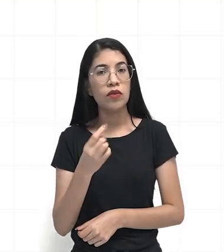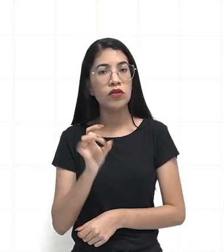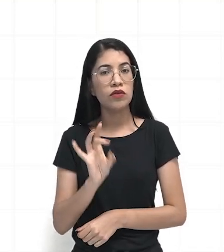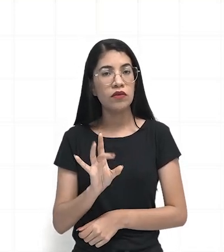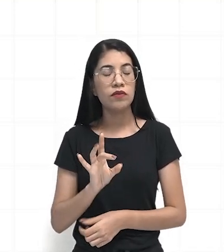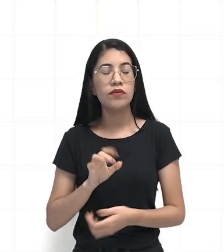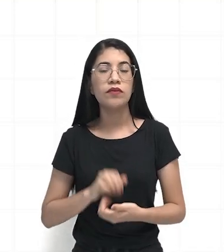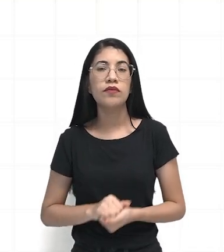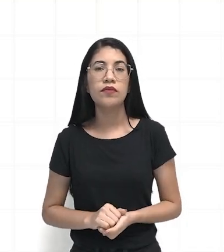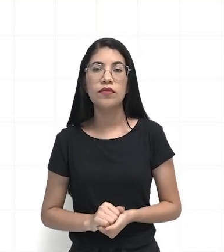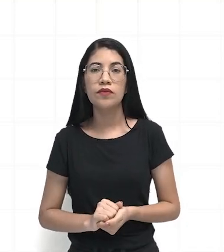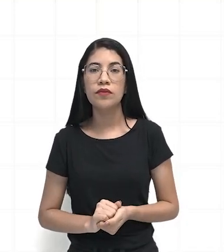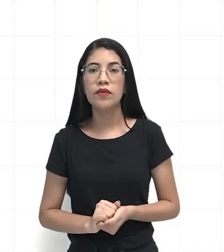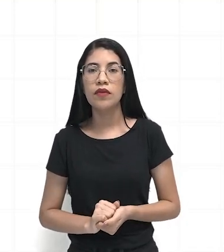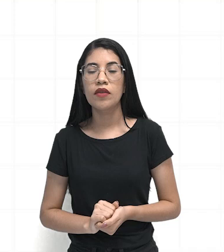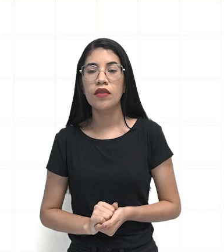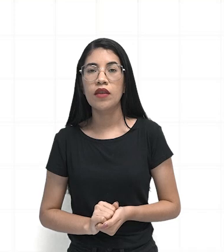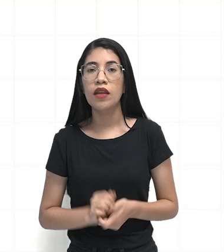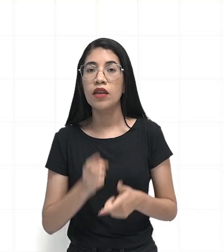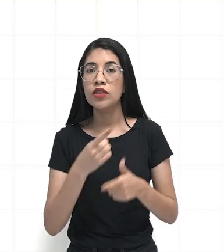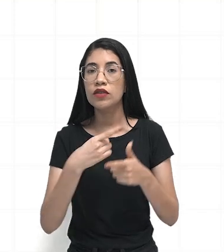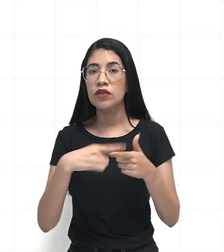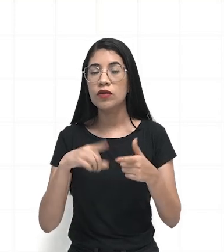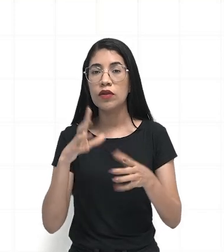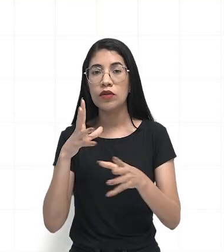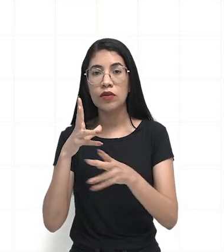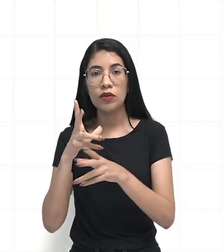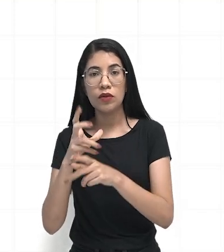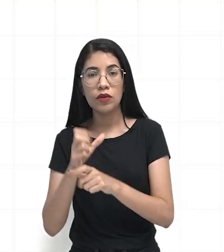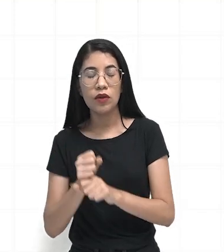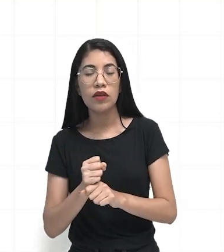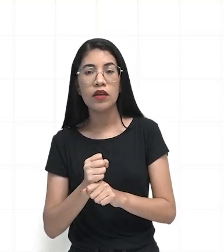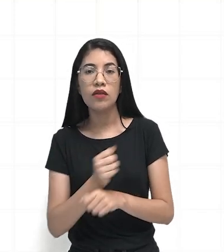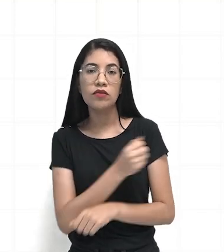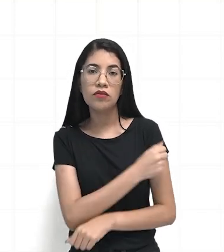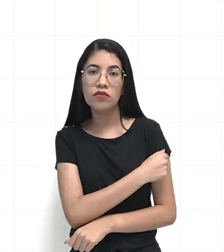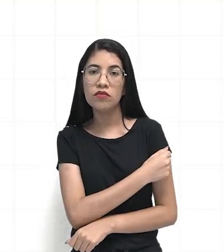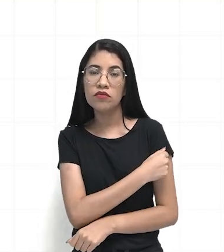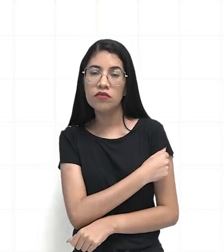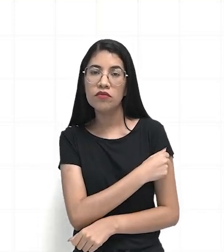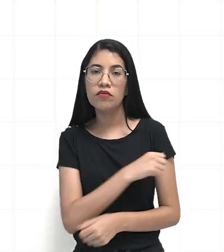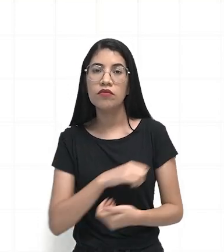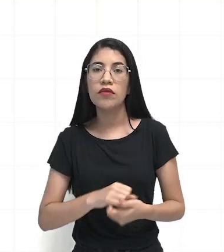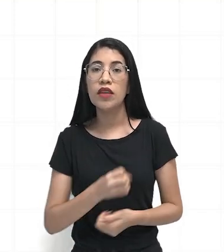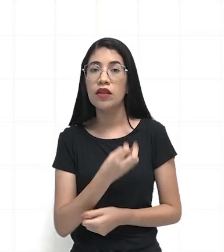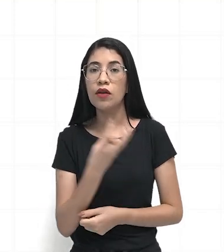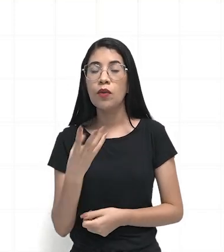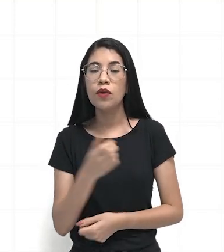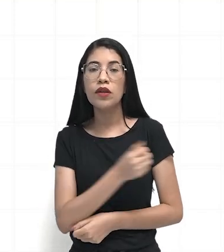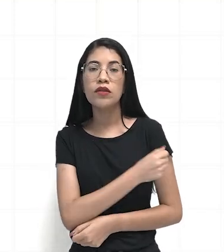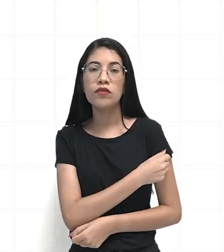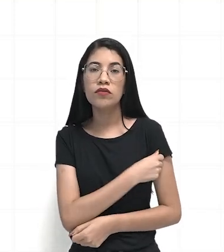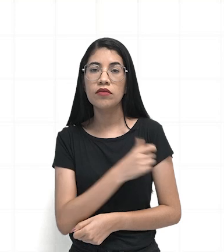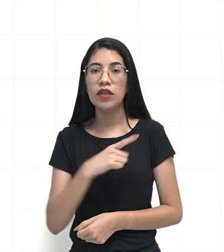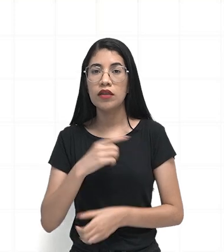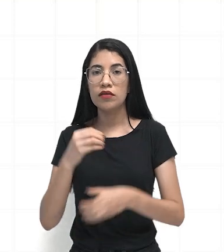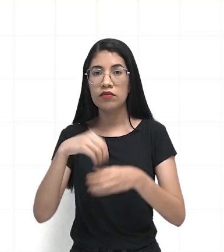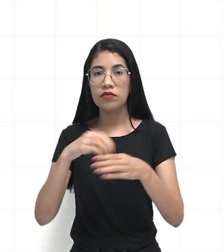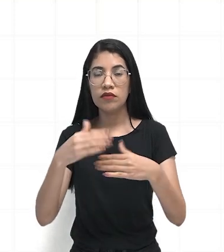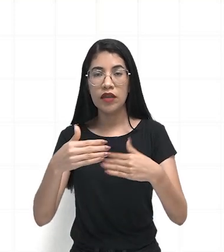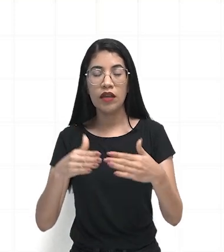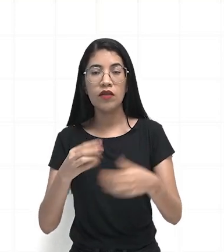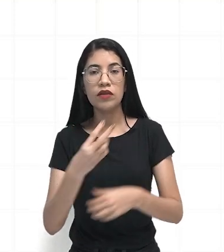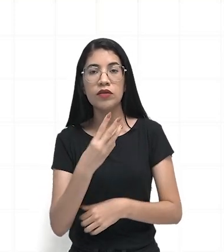possibilidade, um caso favorável, dividido pelo total, ou seja, pelo total de alunos. Quantos alunos eu tenho nessa sala?